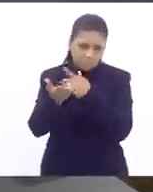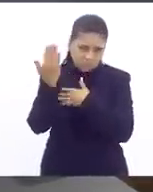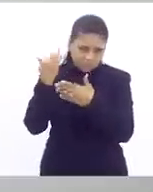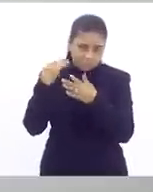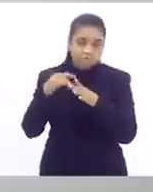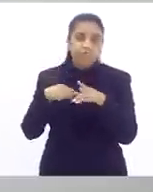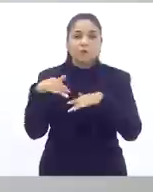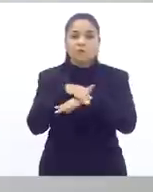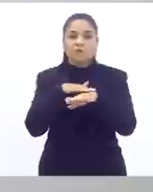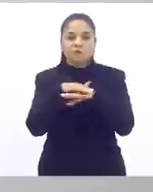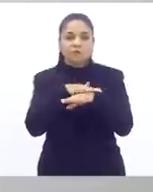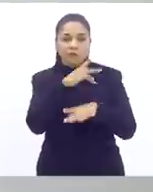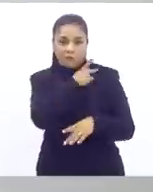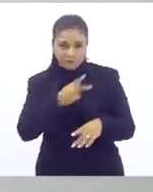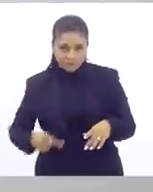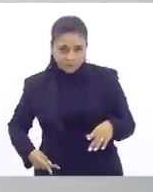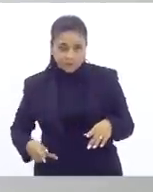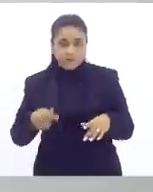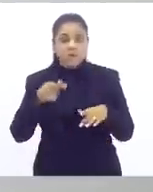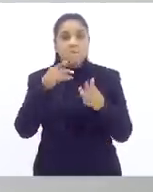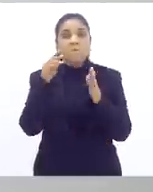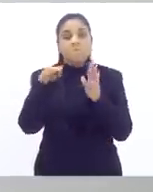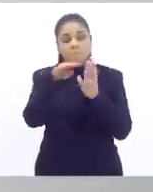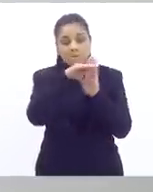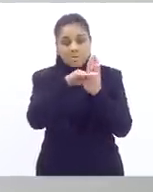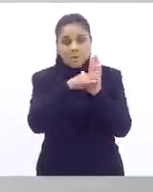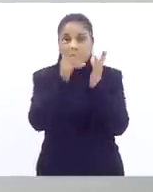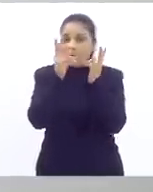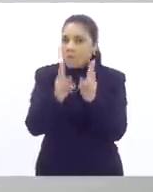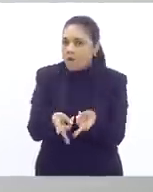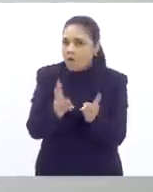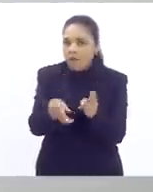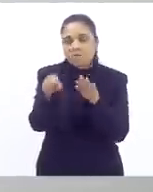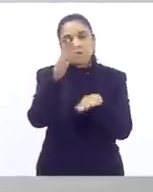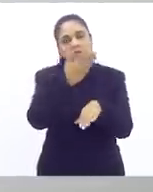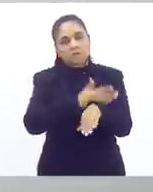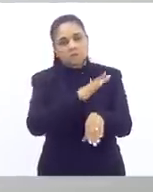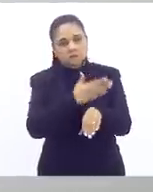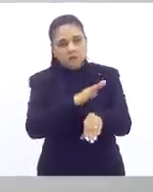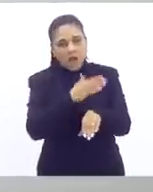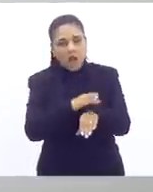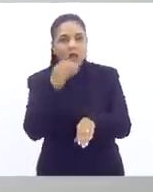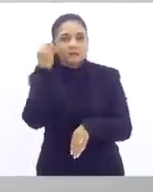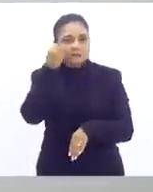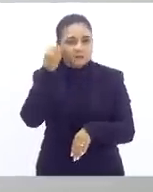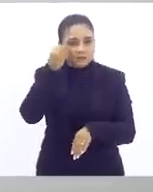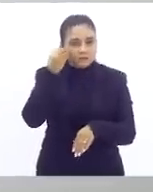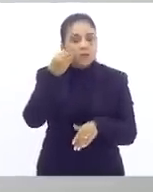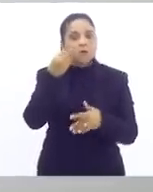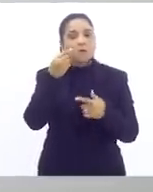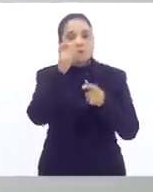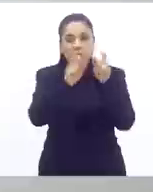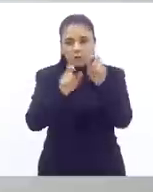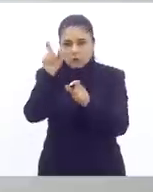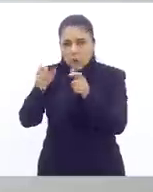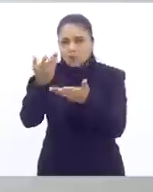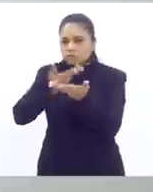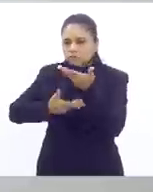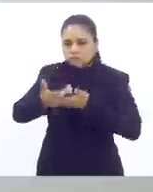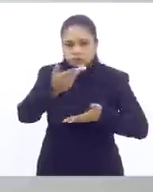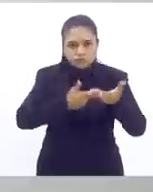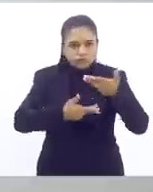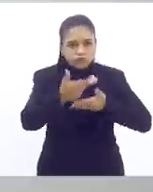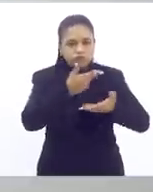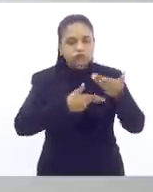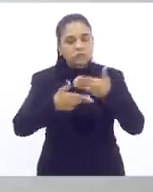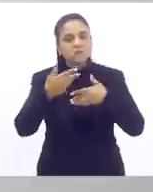e o assunto em Pauta foi o mesmo assunto estágio experimental onde se uniu com as pessoas envolvidas e passou o fundamento